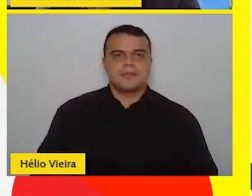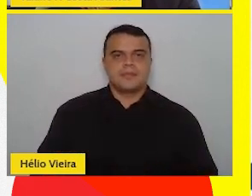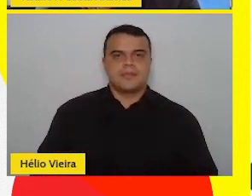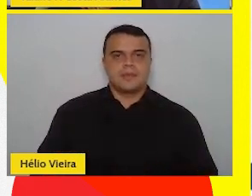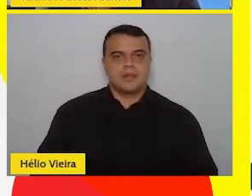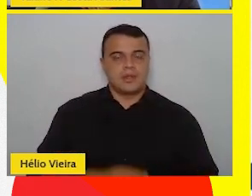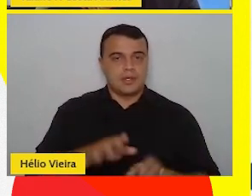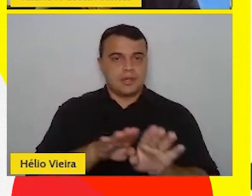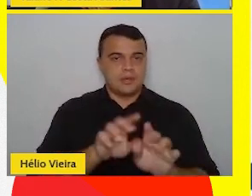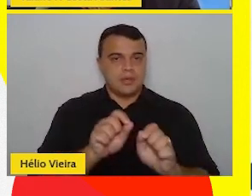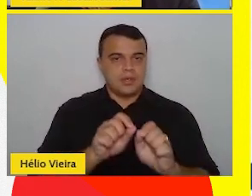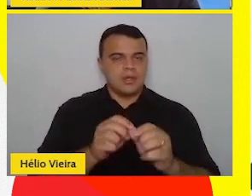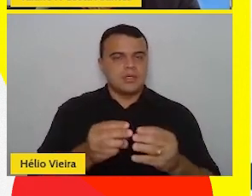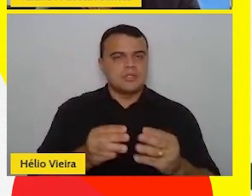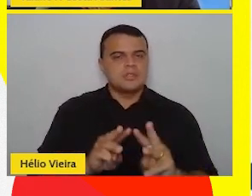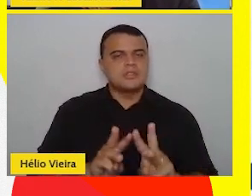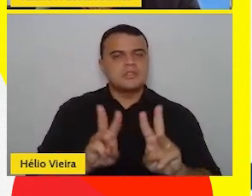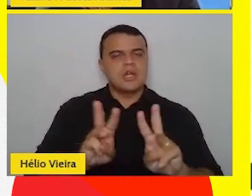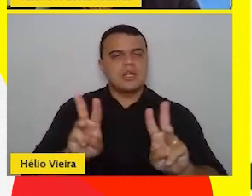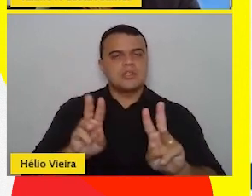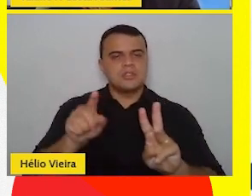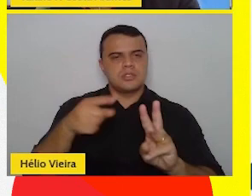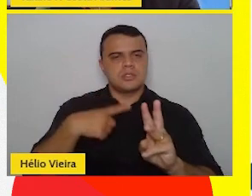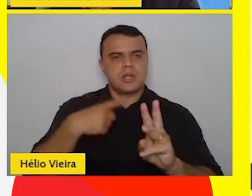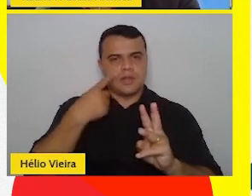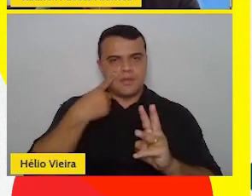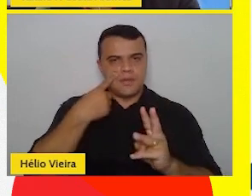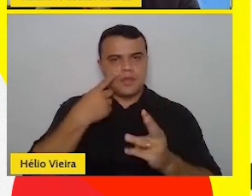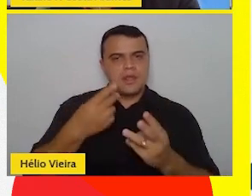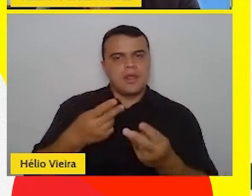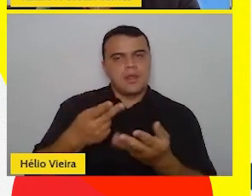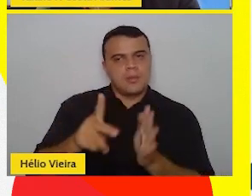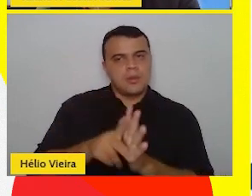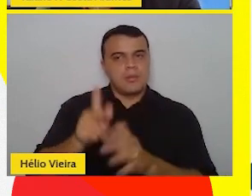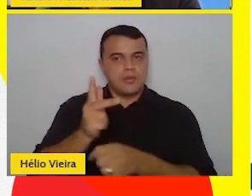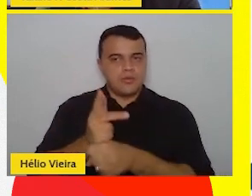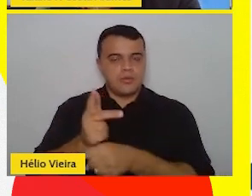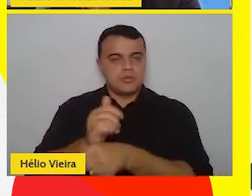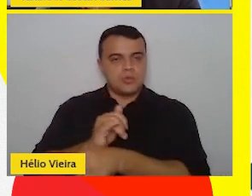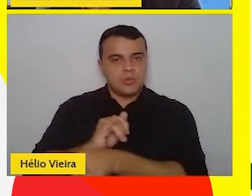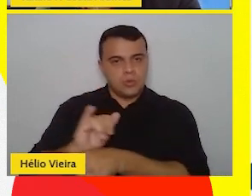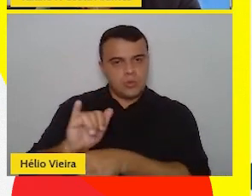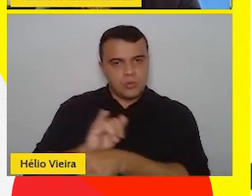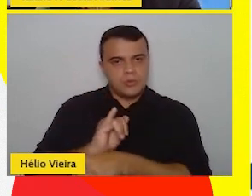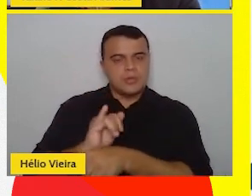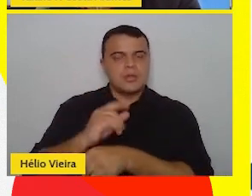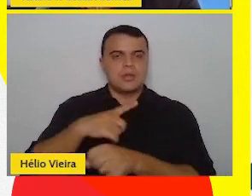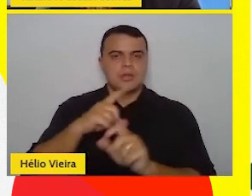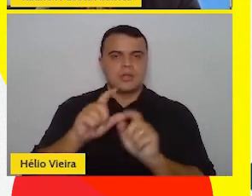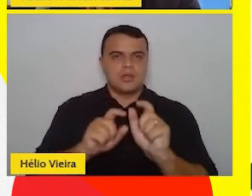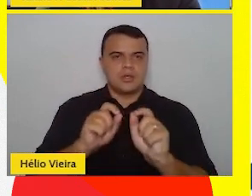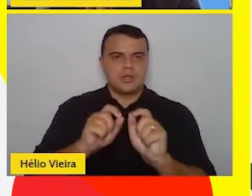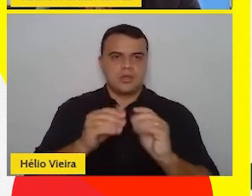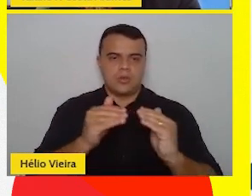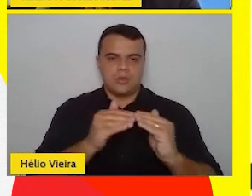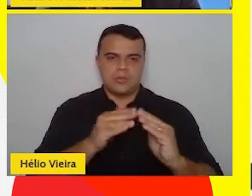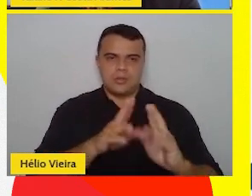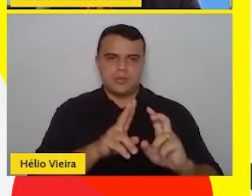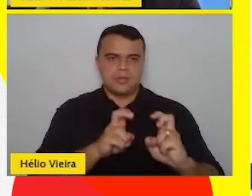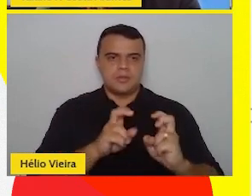e aqui alguns sites e vídeos do YouTube que tem a ver com essa